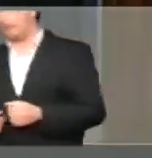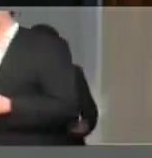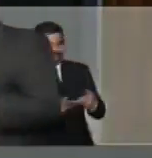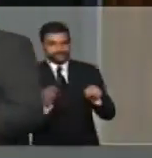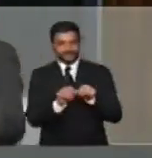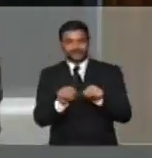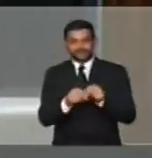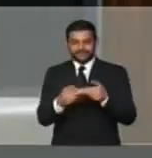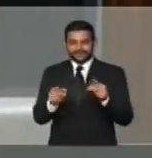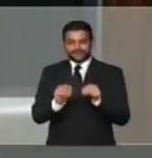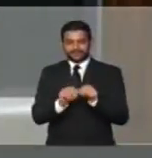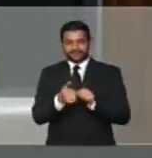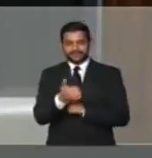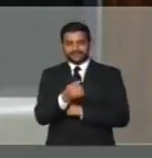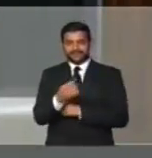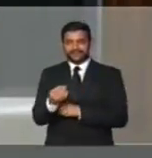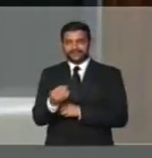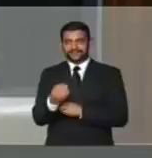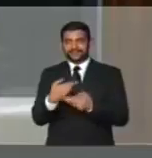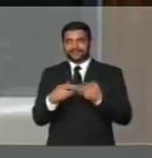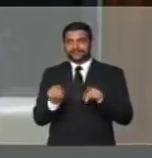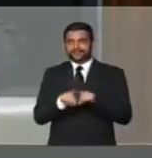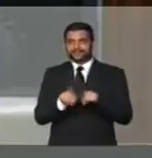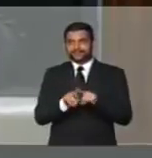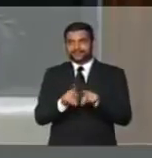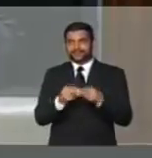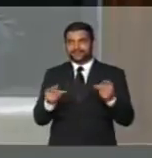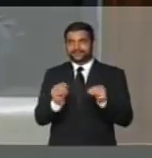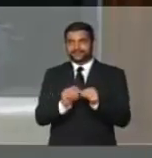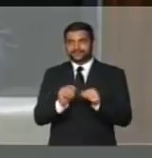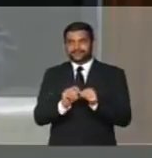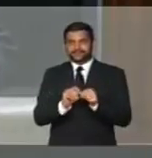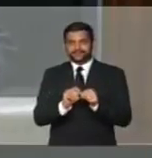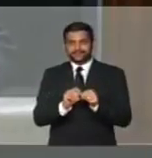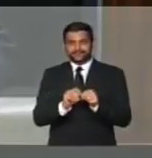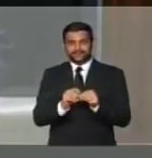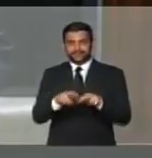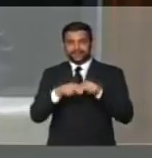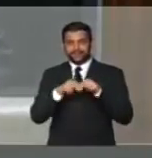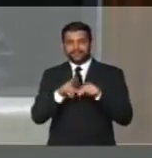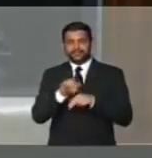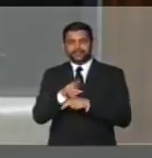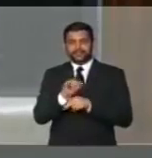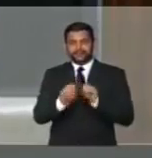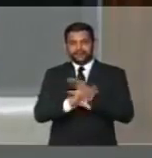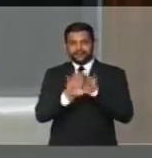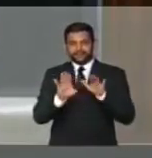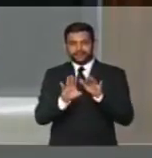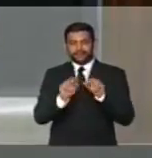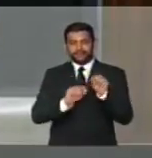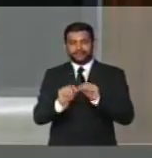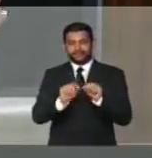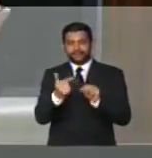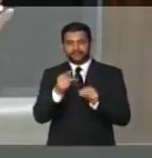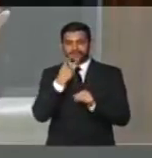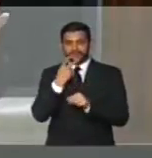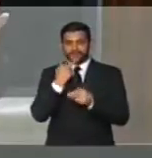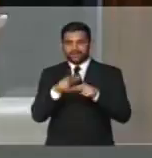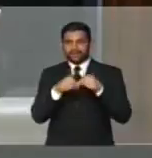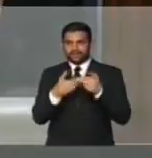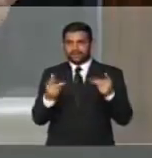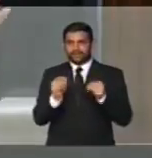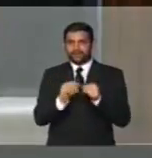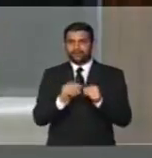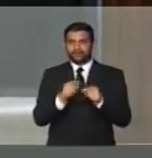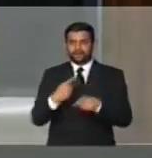passei aí nos anos 60, isso já significava, em termos bem claros, que eu não falo aqui